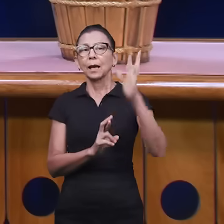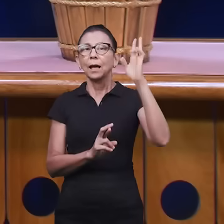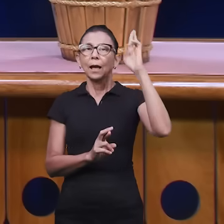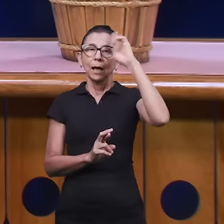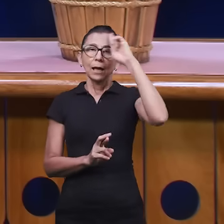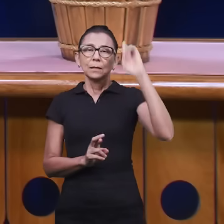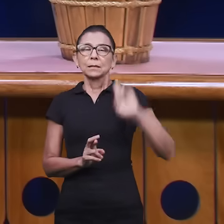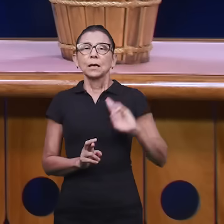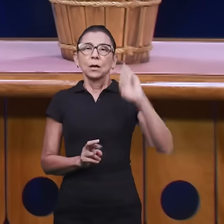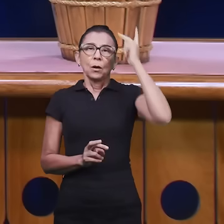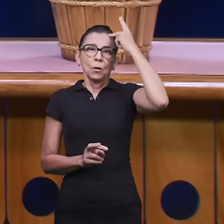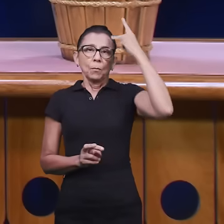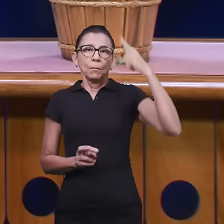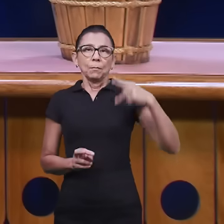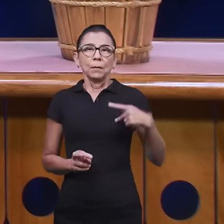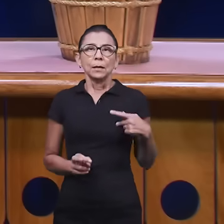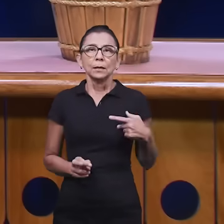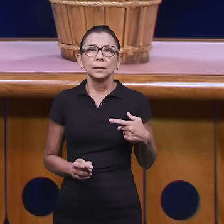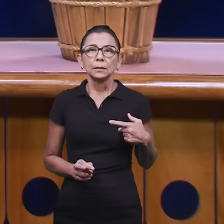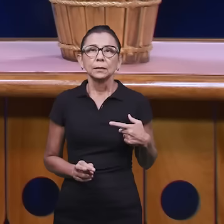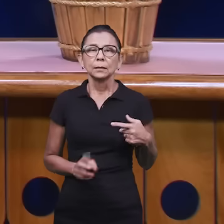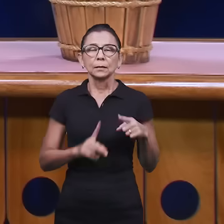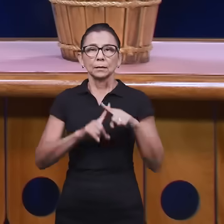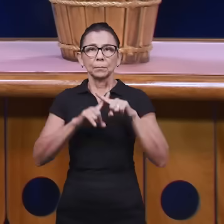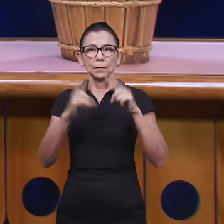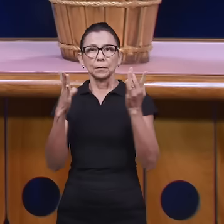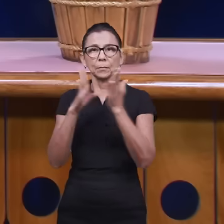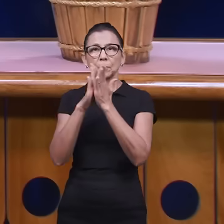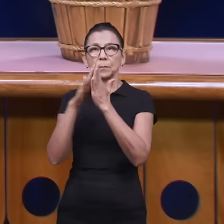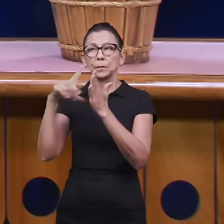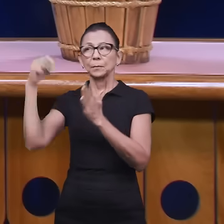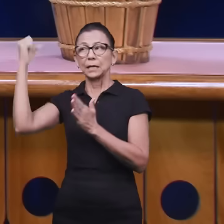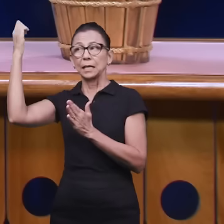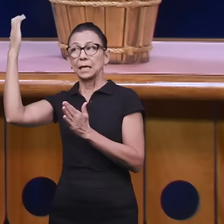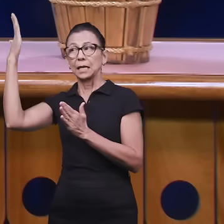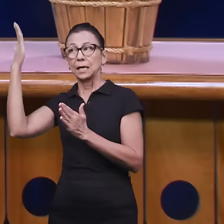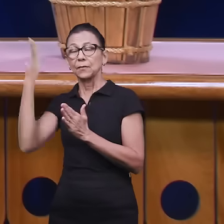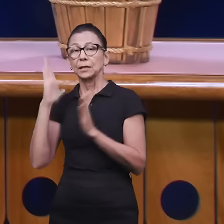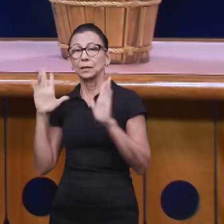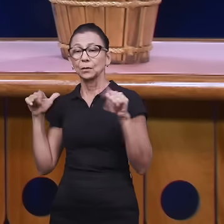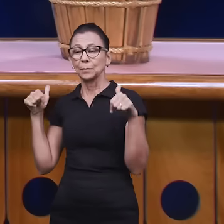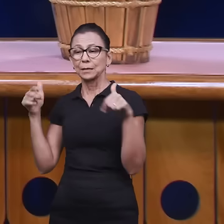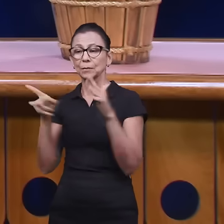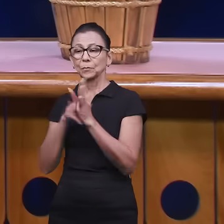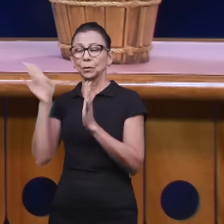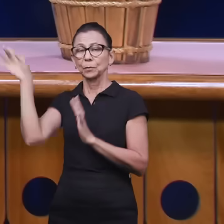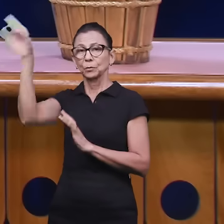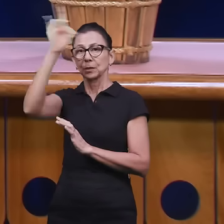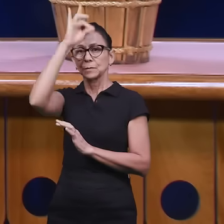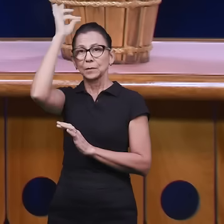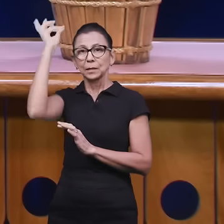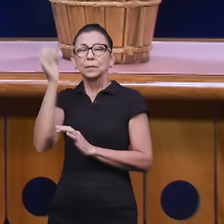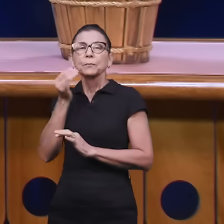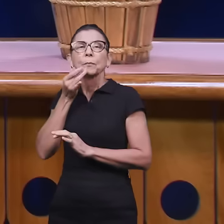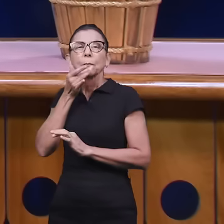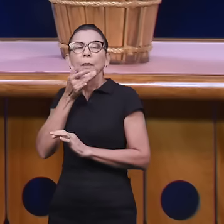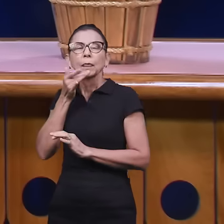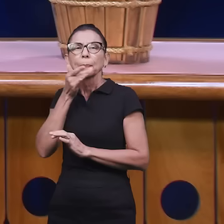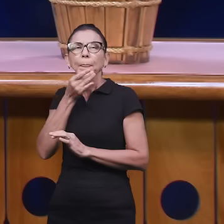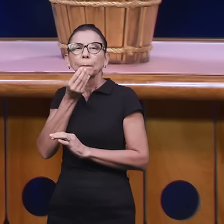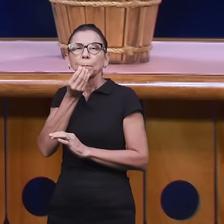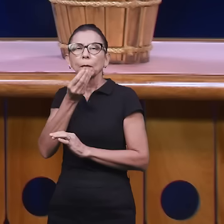palavra revelada é aquela palavra que tem a ação do Espírito Santo, ela tem gosto de vinho, ela é